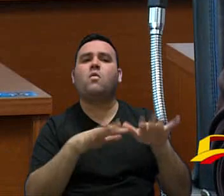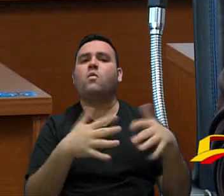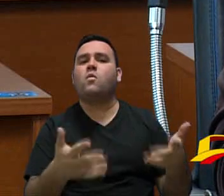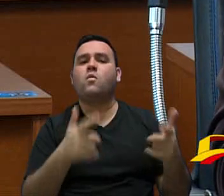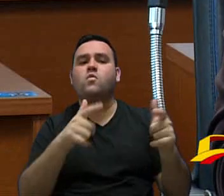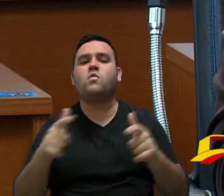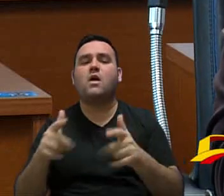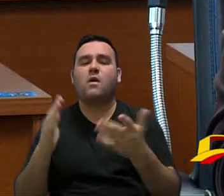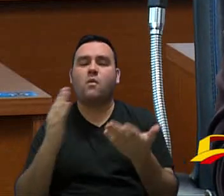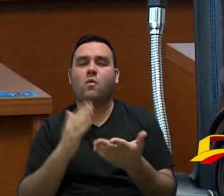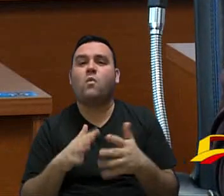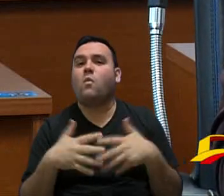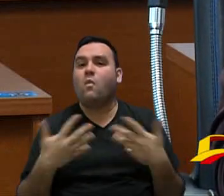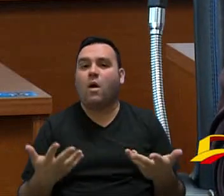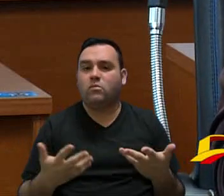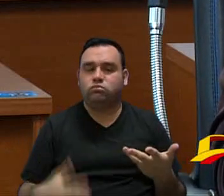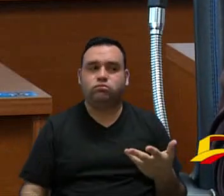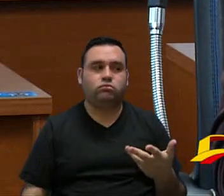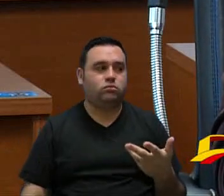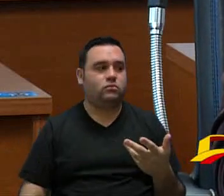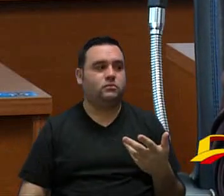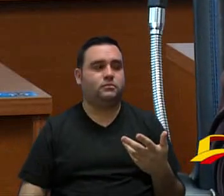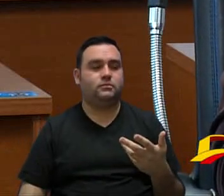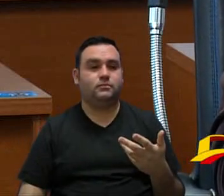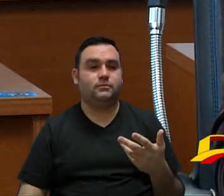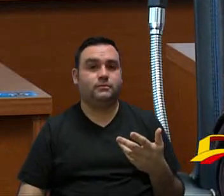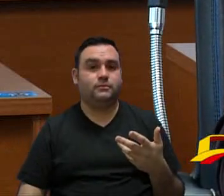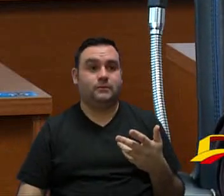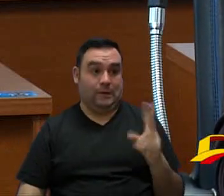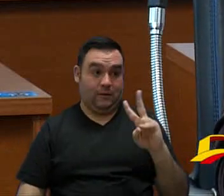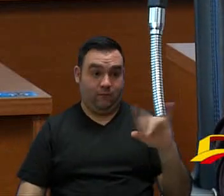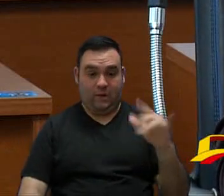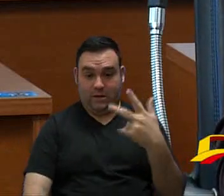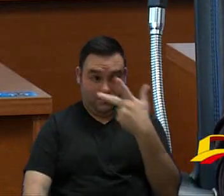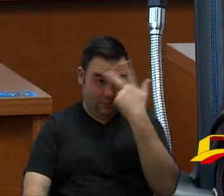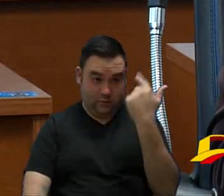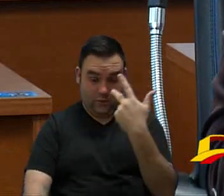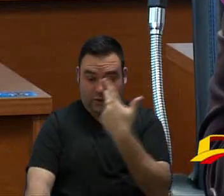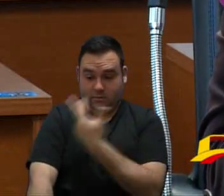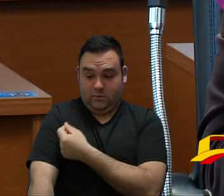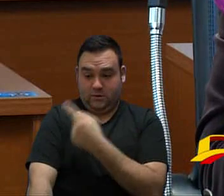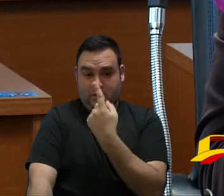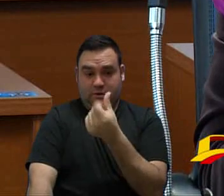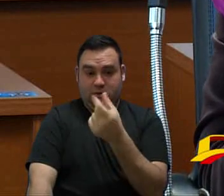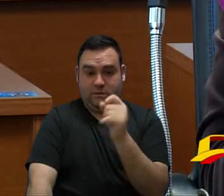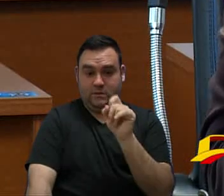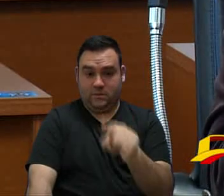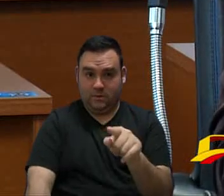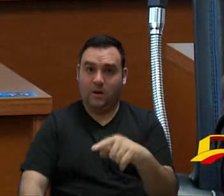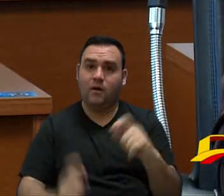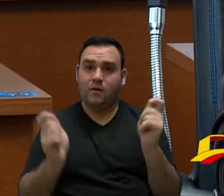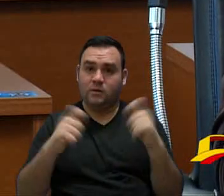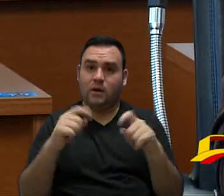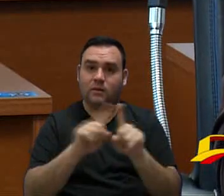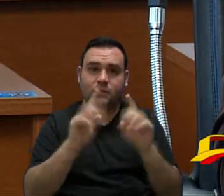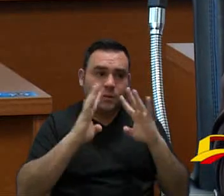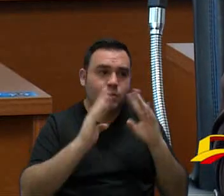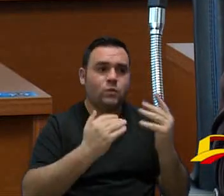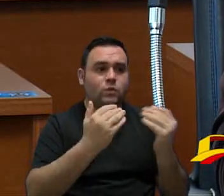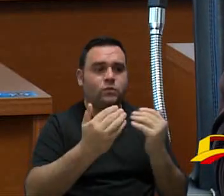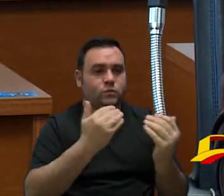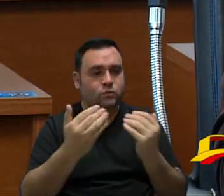isso se deu para e se vacinar 160 mil pessoas também dá para fazer uma atendimento